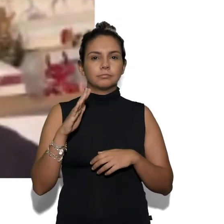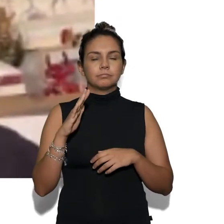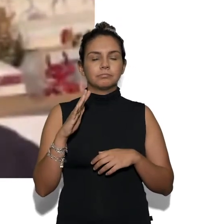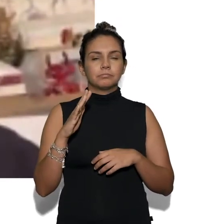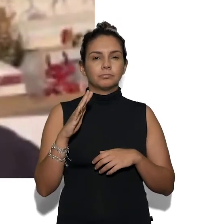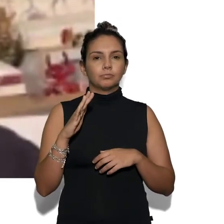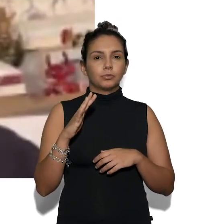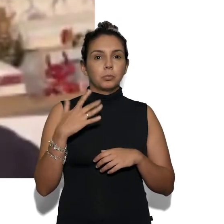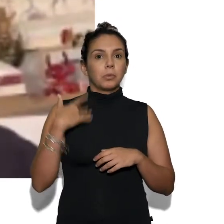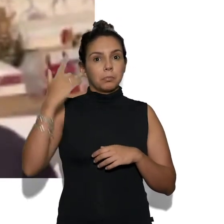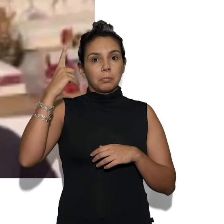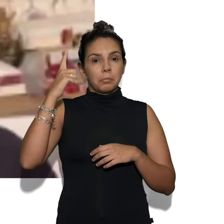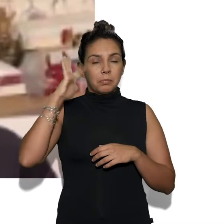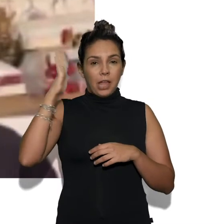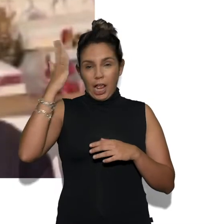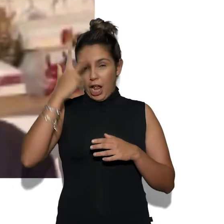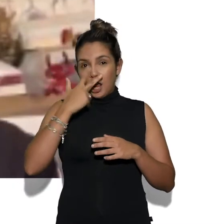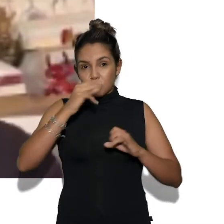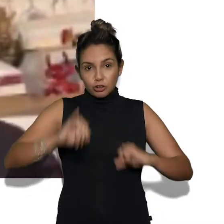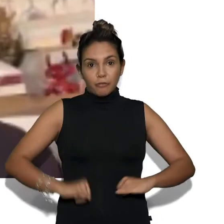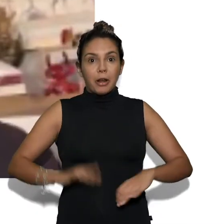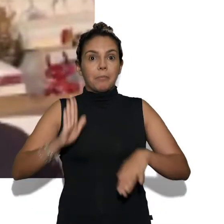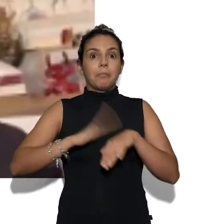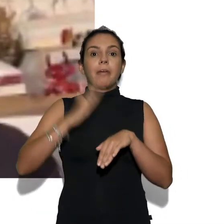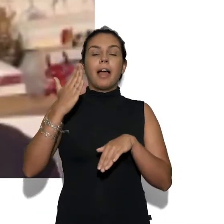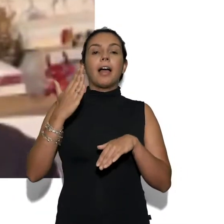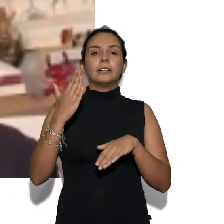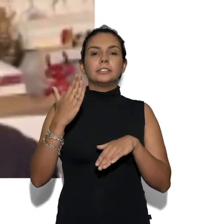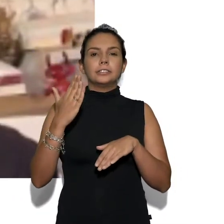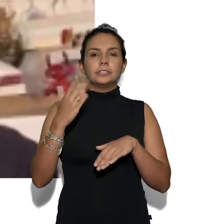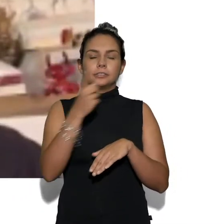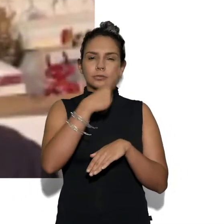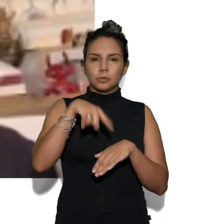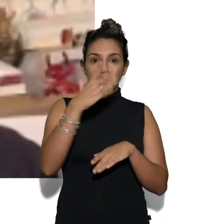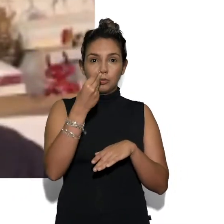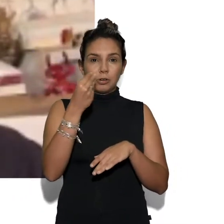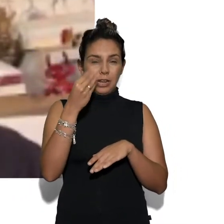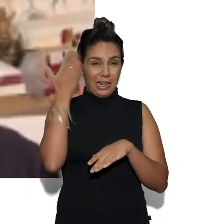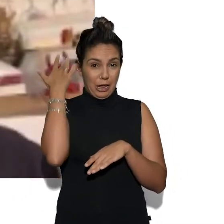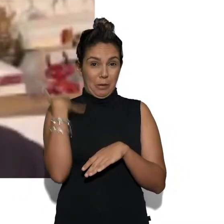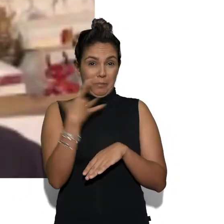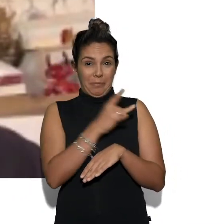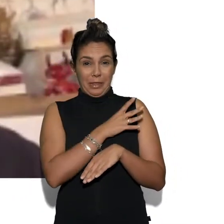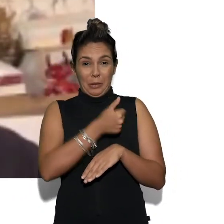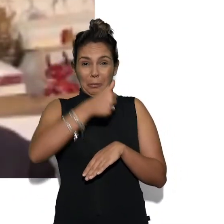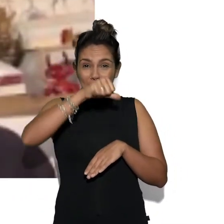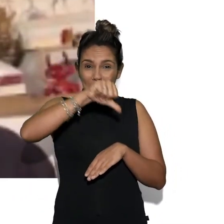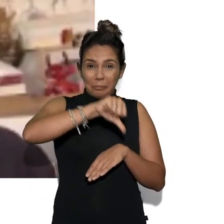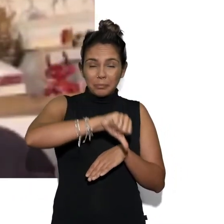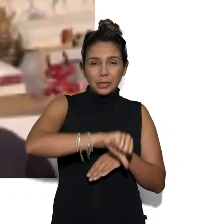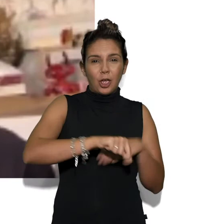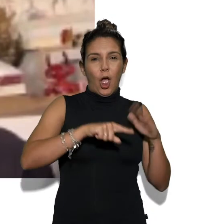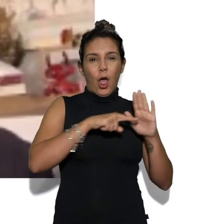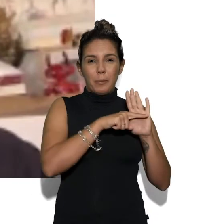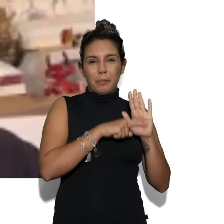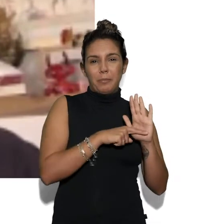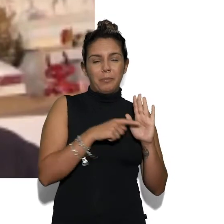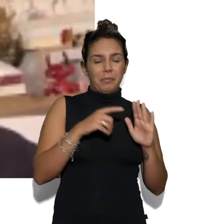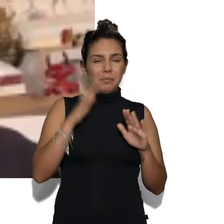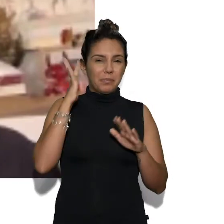maior. Eu temi que estivéssemos muito pior e que se tivessem perdido muito